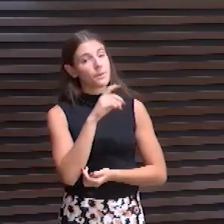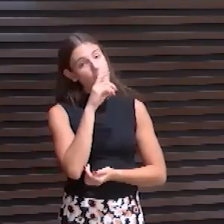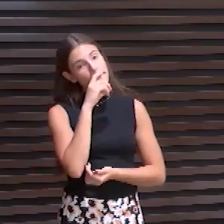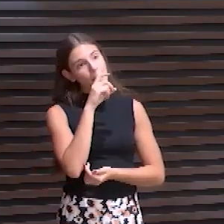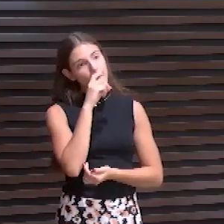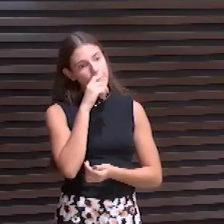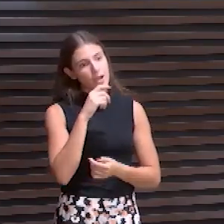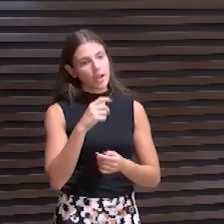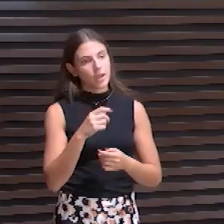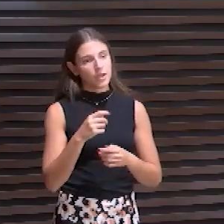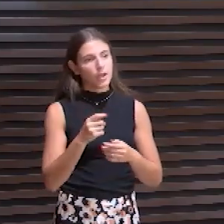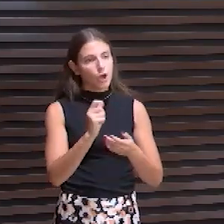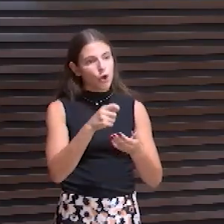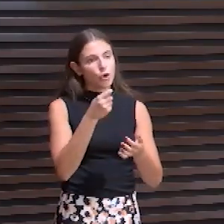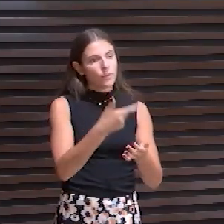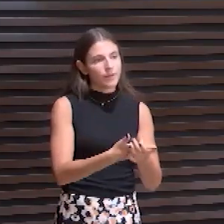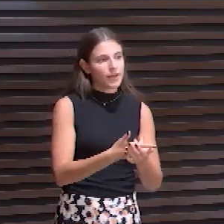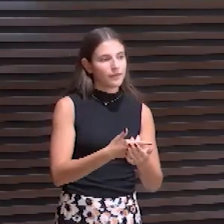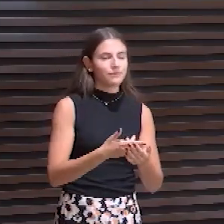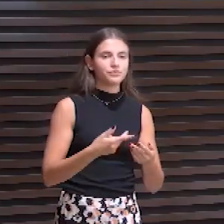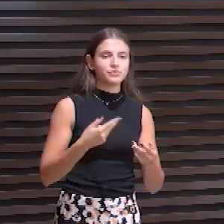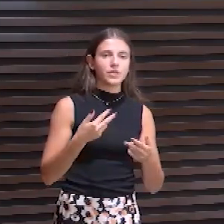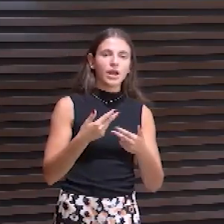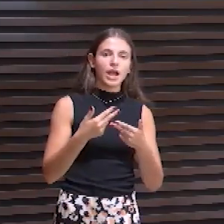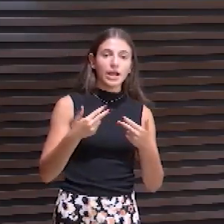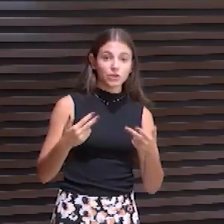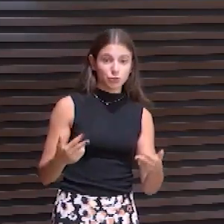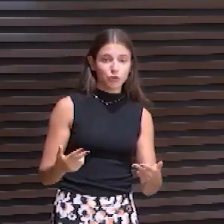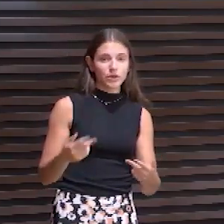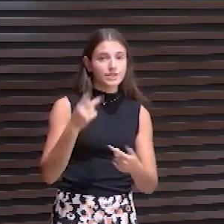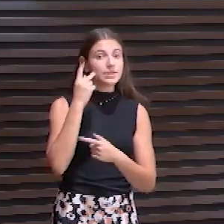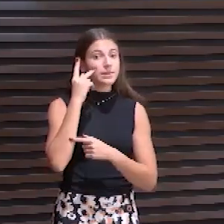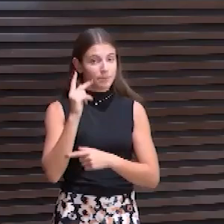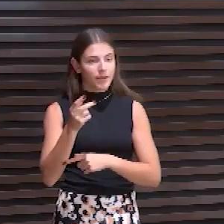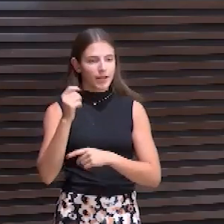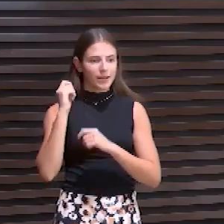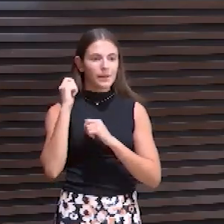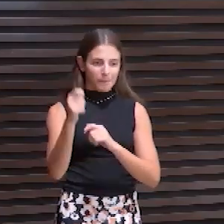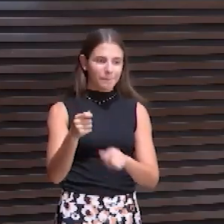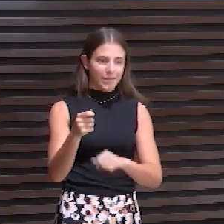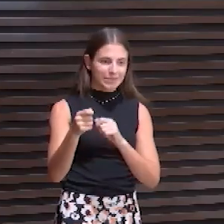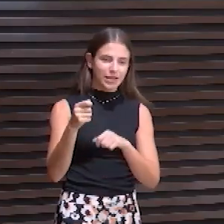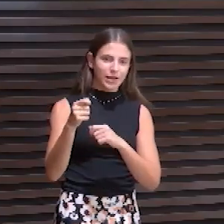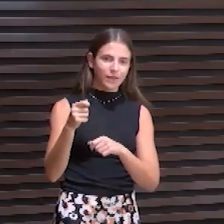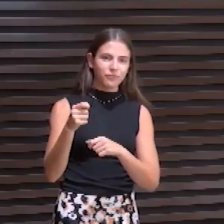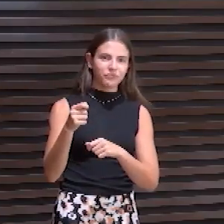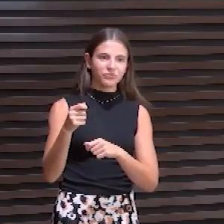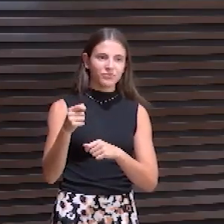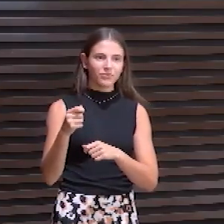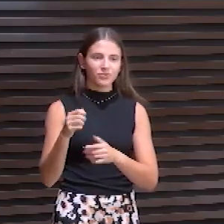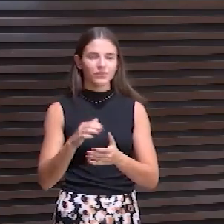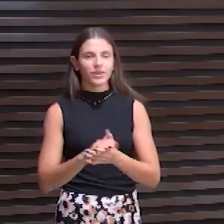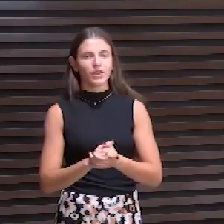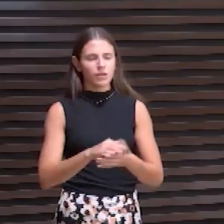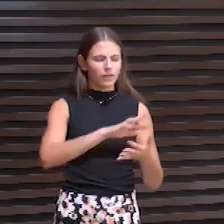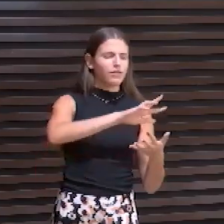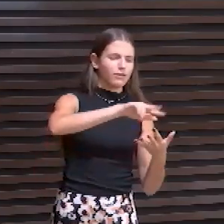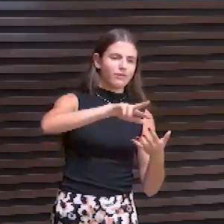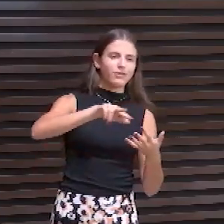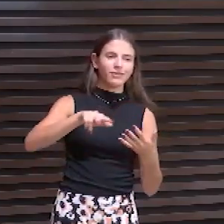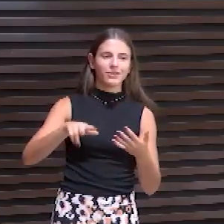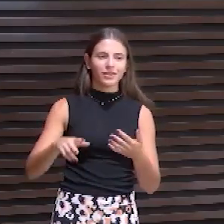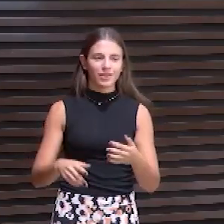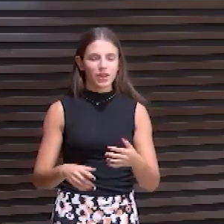eram as fitas dos beabás de pescaria, das pescarias em praia. Aí eu comprava o anzol, o chicote, não sei o quê, comprava o